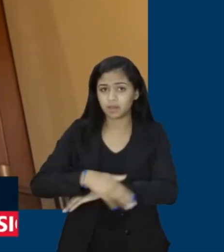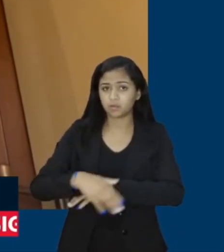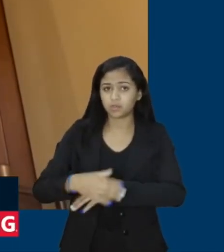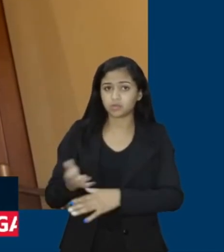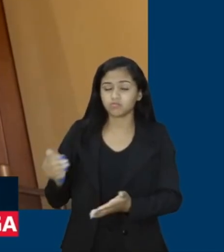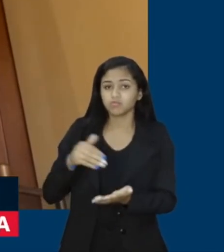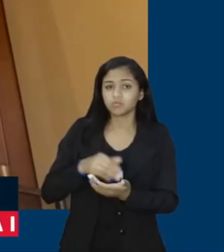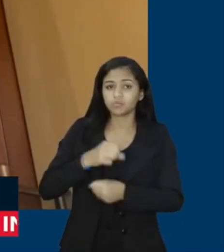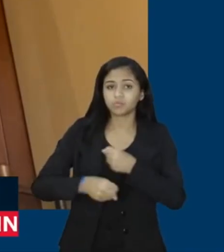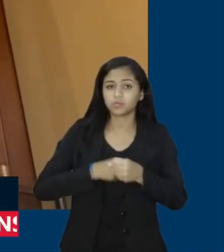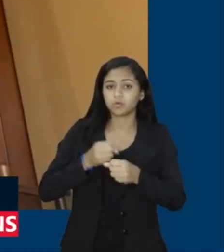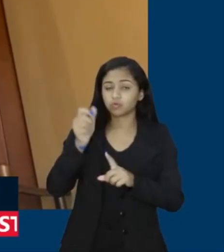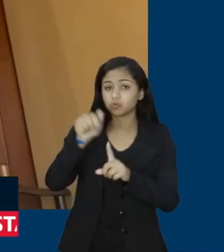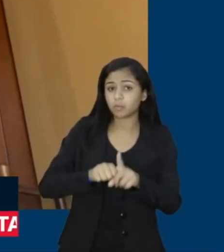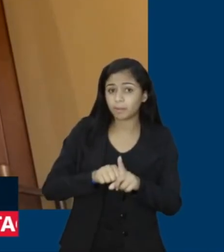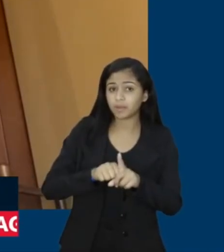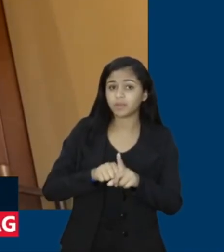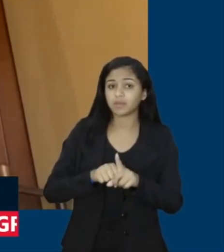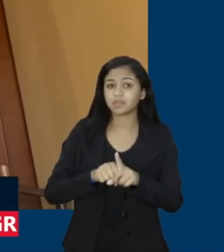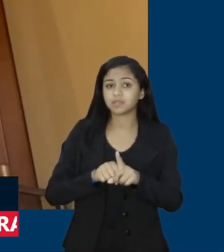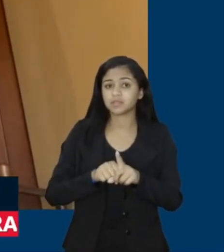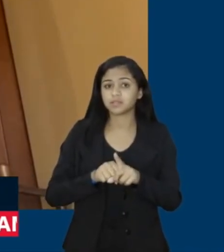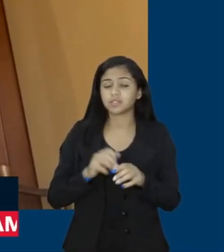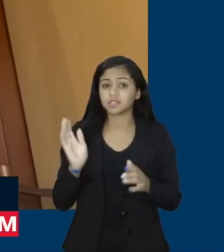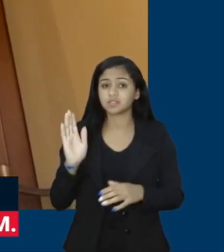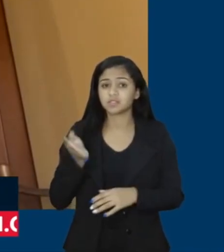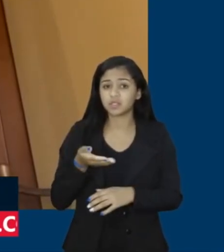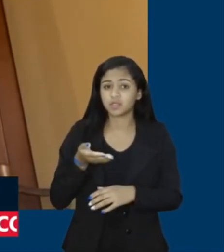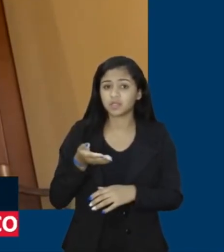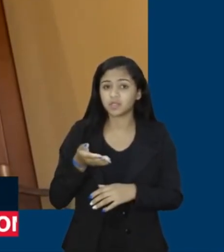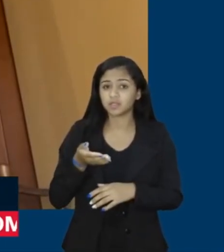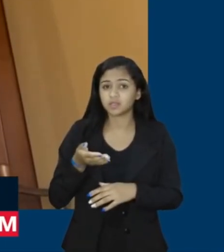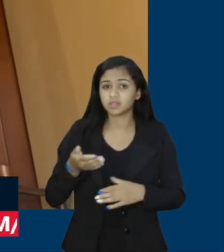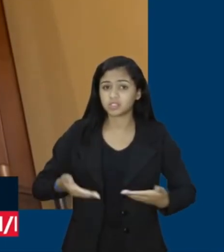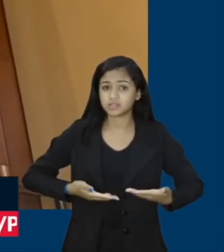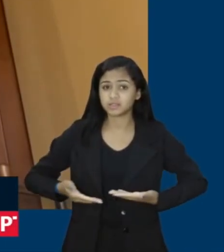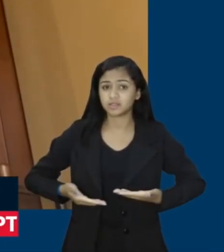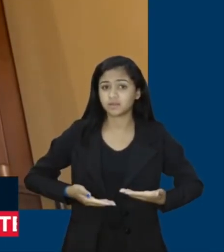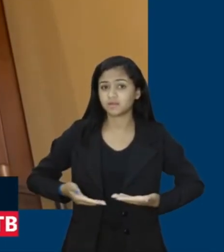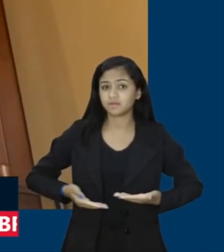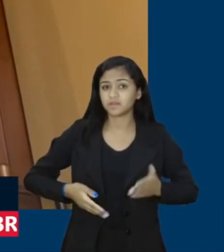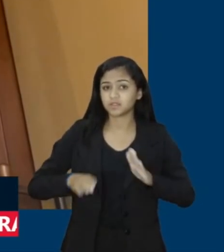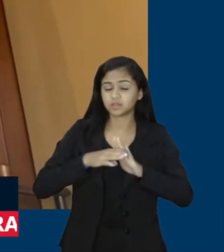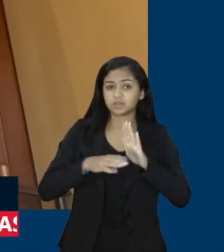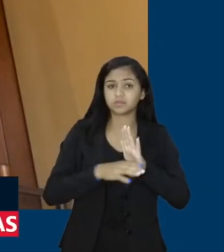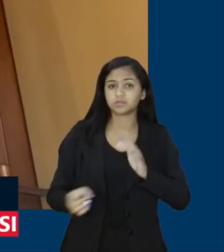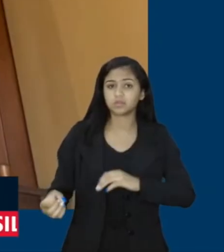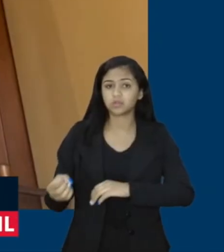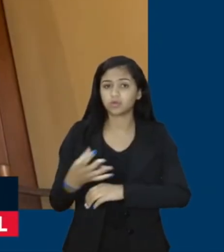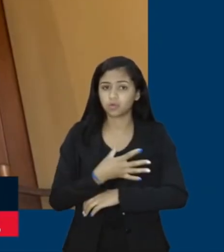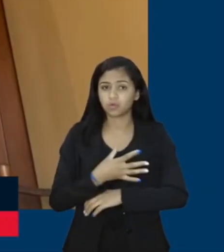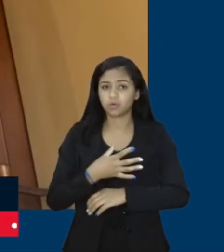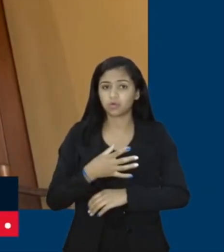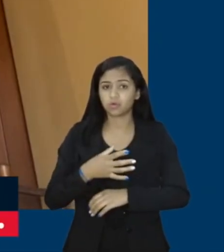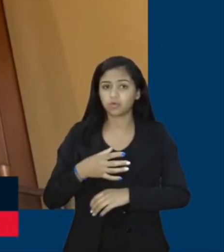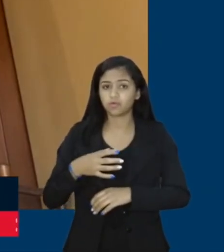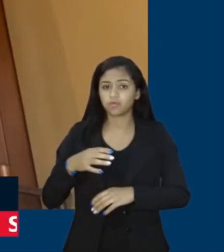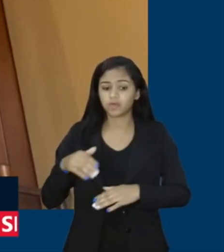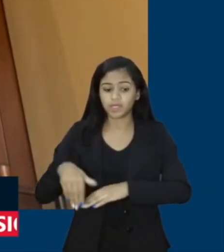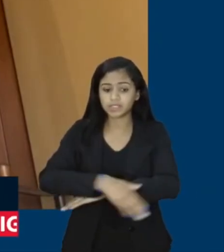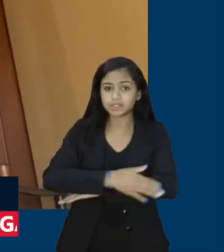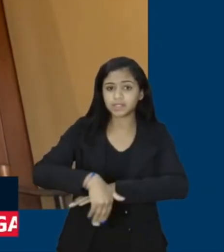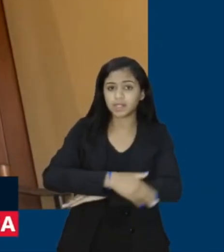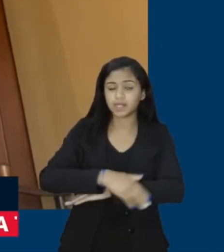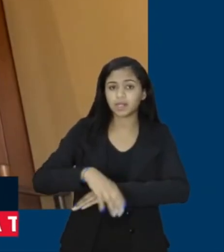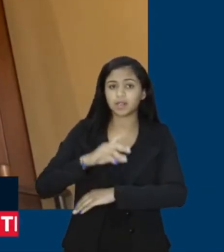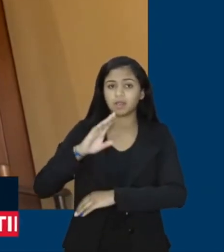últimos meses, e já dá a ordem de serviço para essa nova pavimentação da Estrada Boiadeira. Nós temos investimentos lá